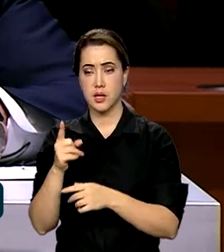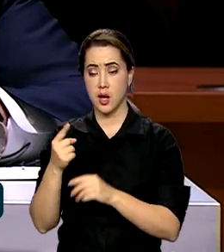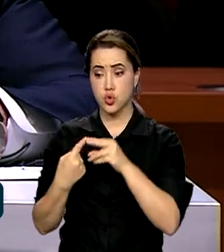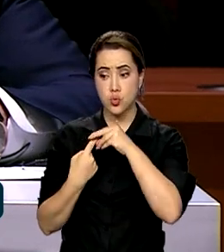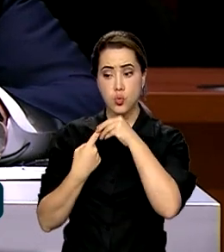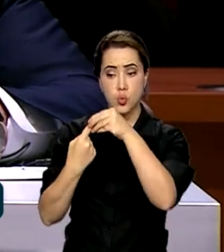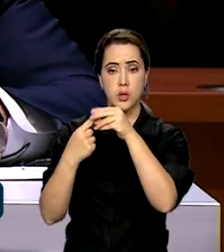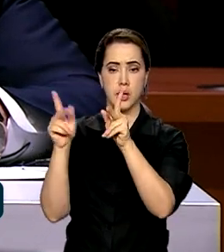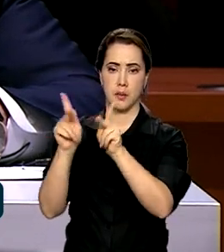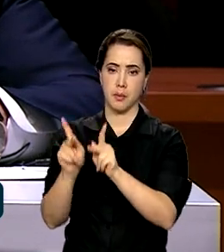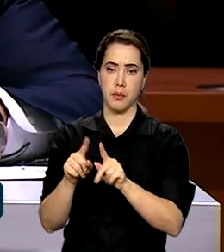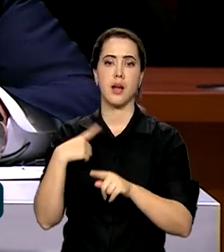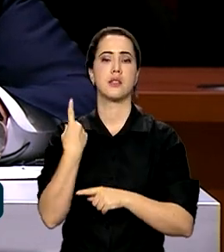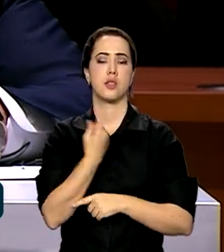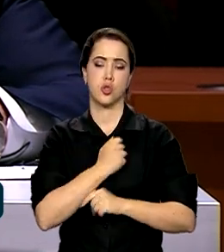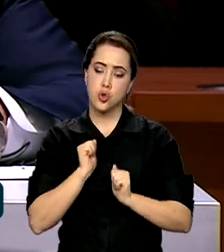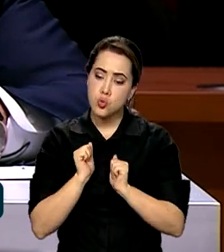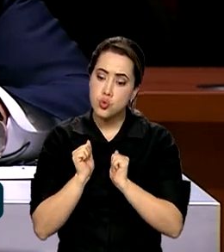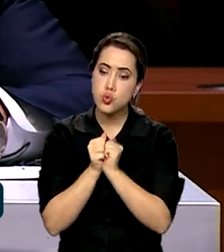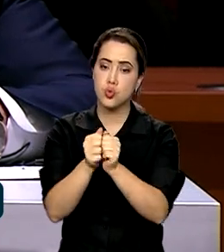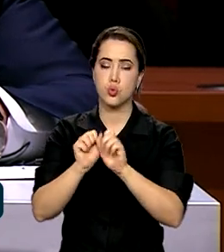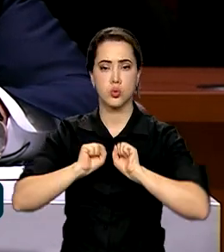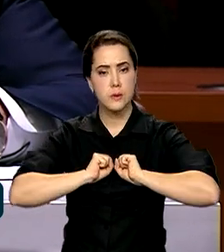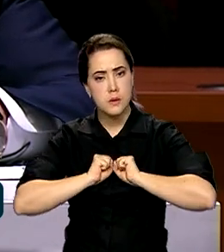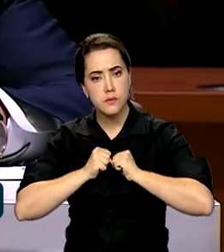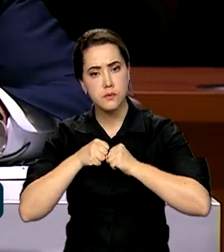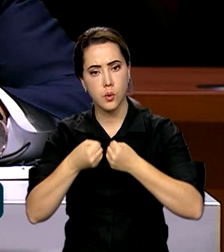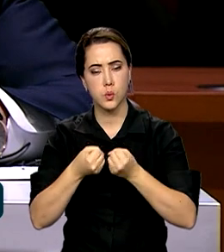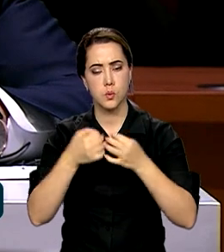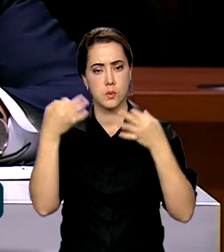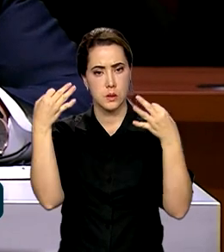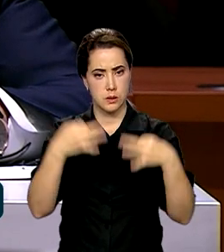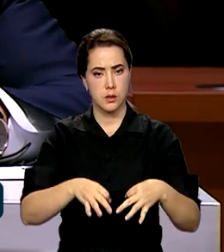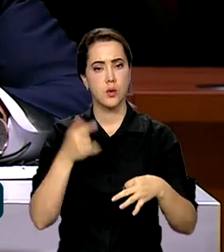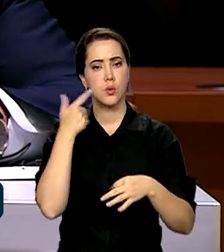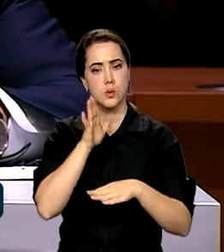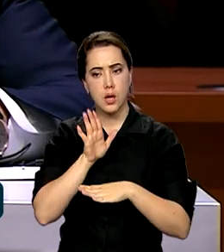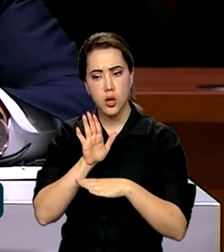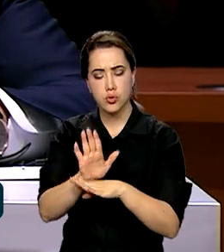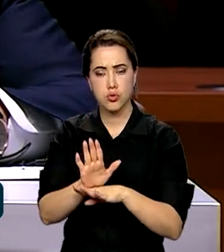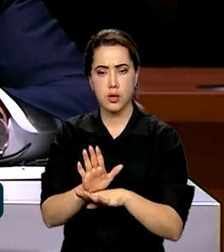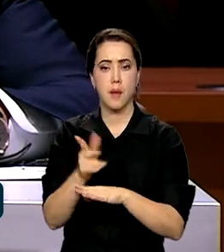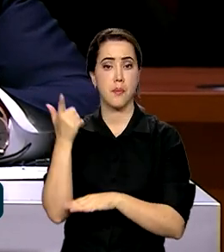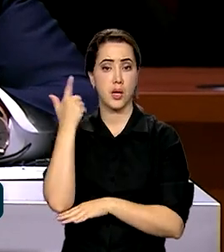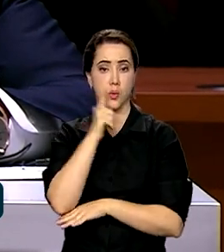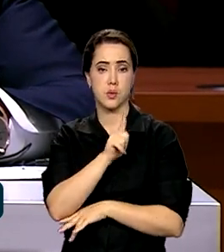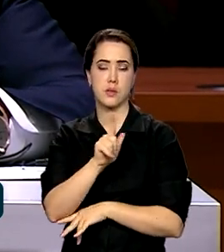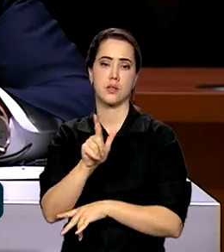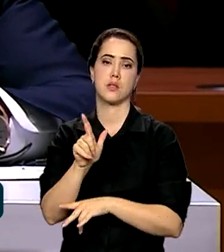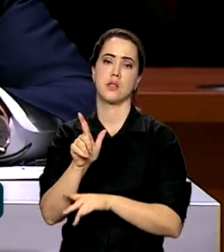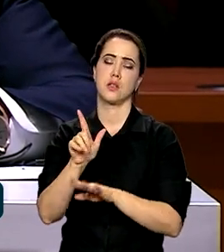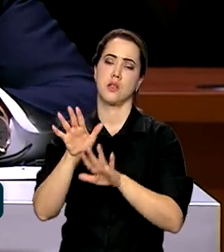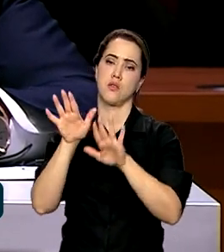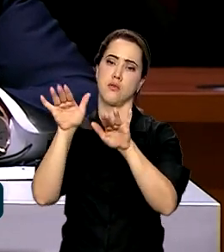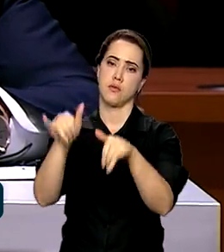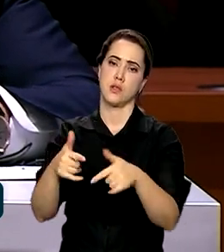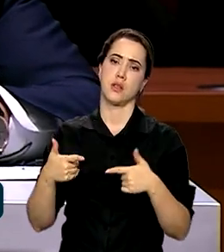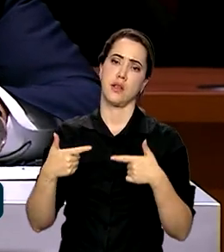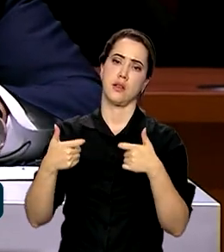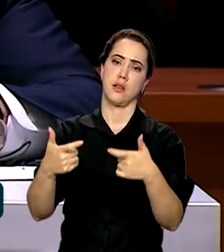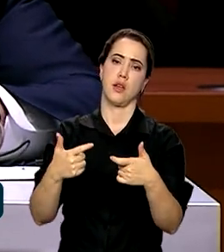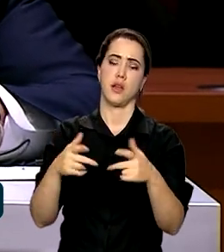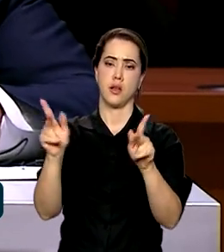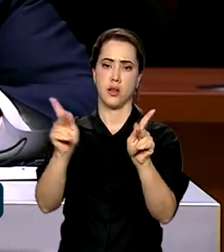prontos para nos juntar a um esforço que possa efetivamente contribuir para um pronto cessar-fogo e uma